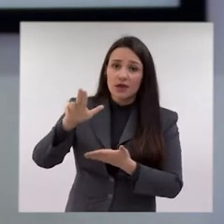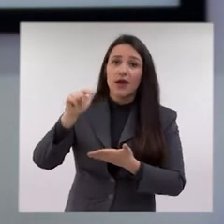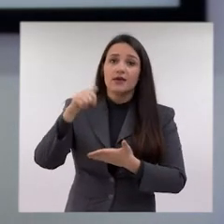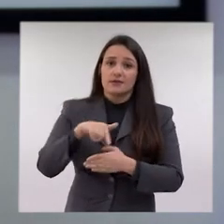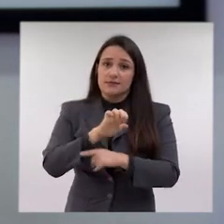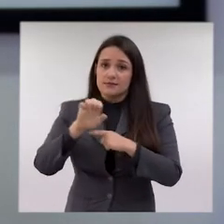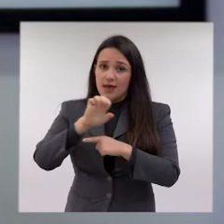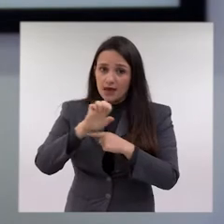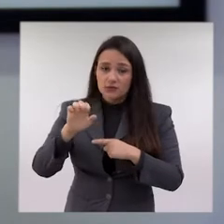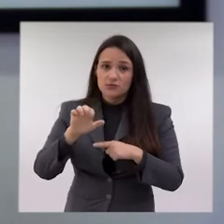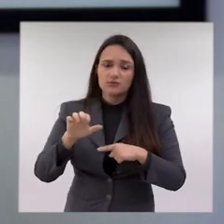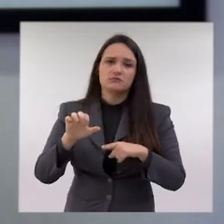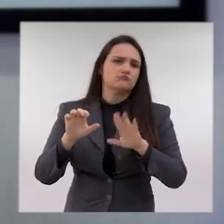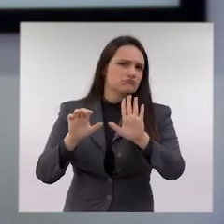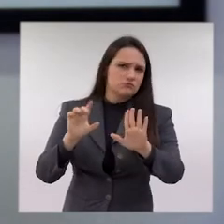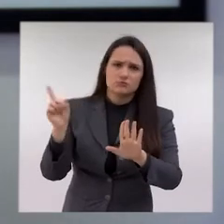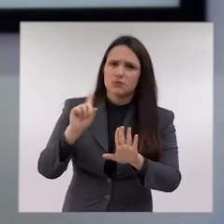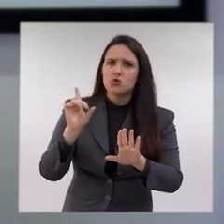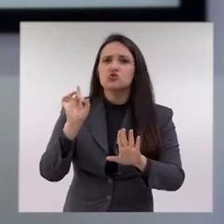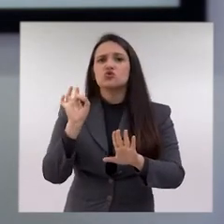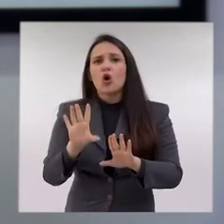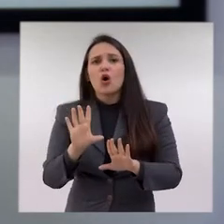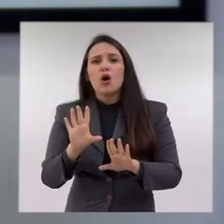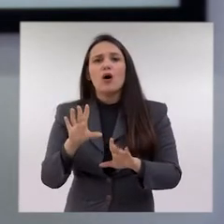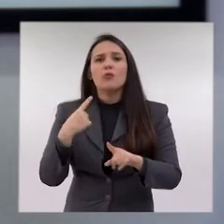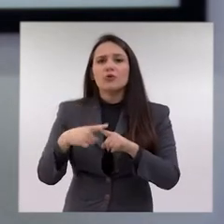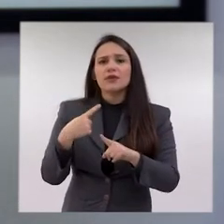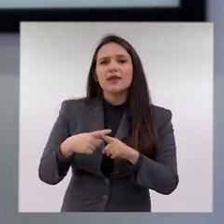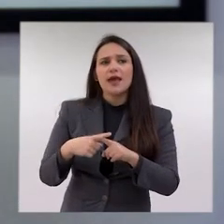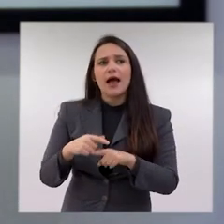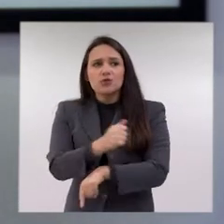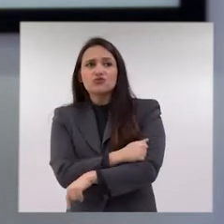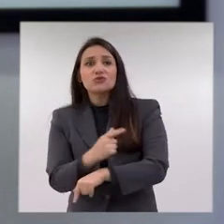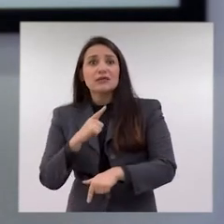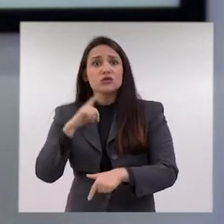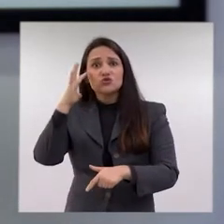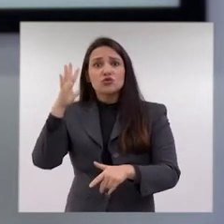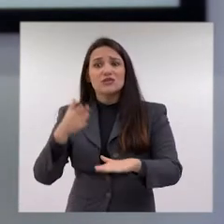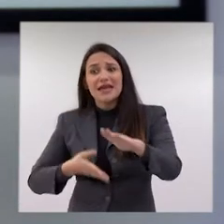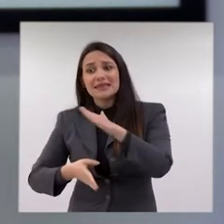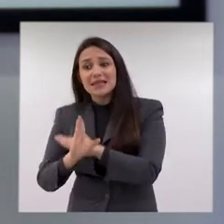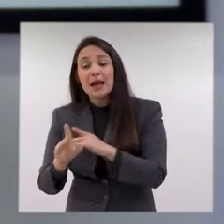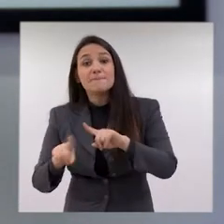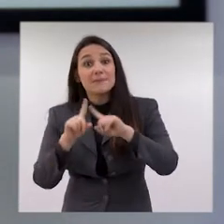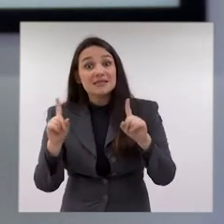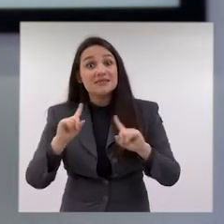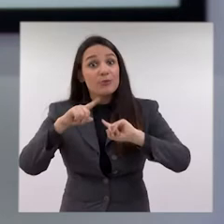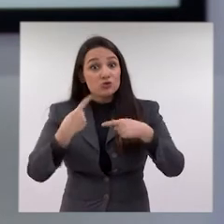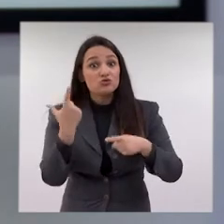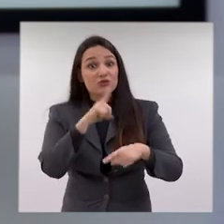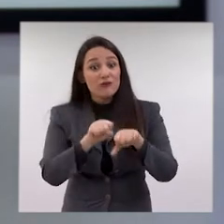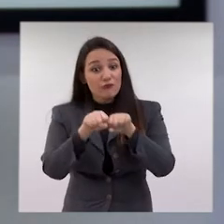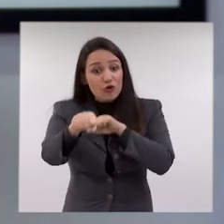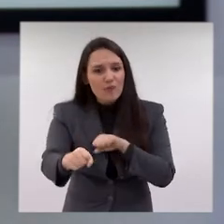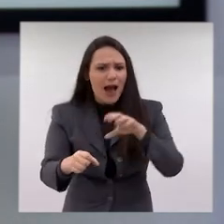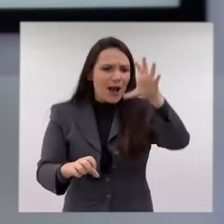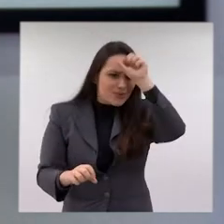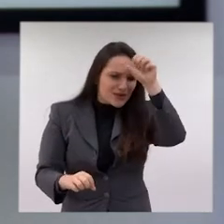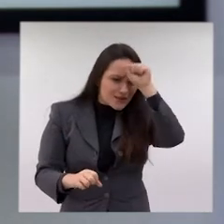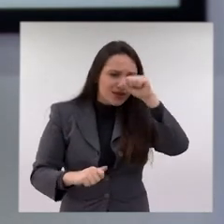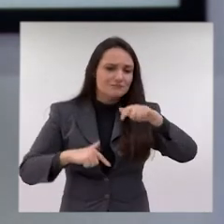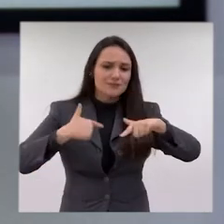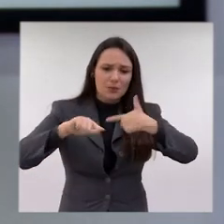numa universidade aqui do Estado, e não só pelo sonho de estar em uma universidade, mas sim a continuidade,